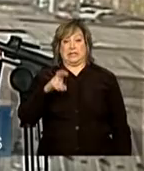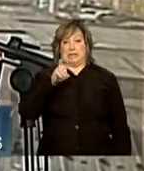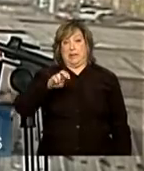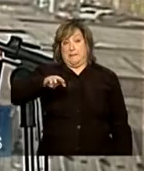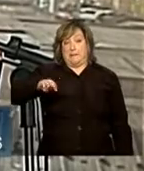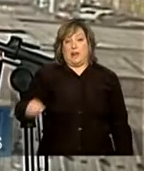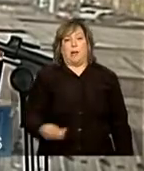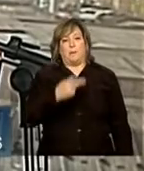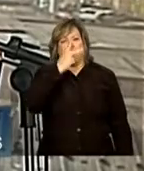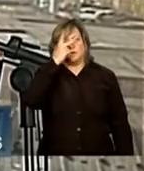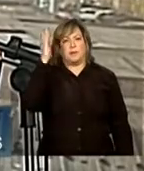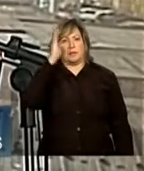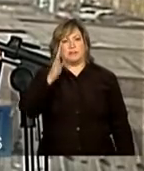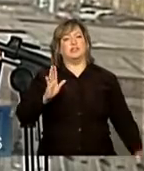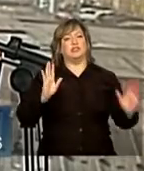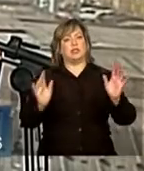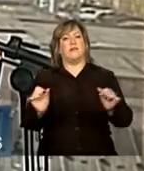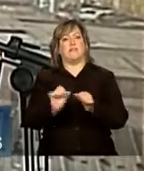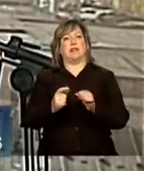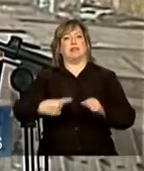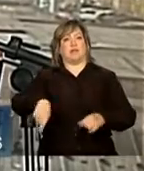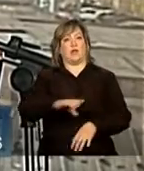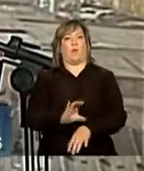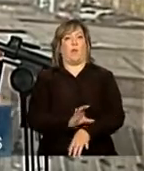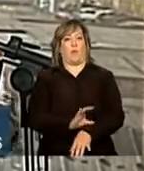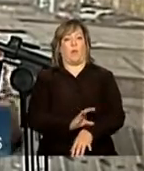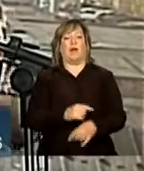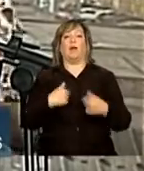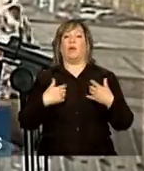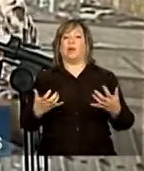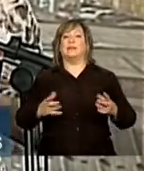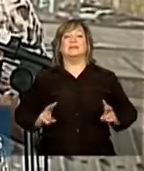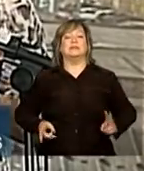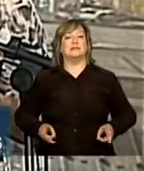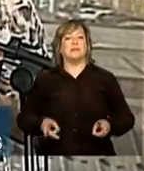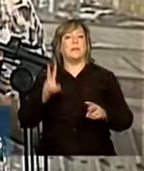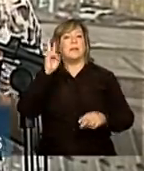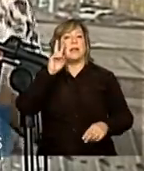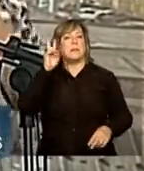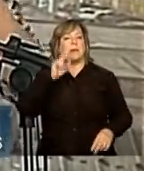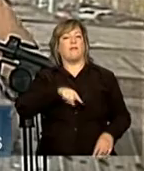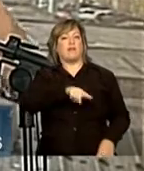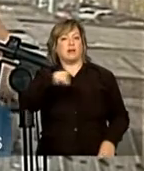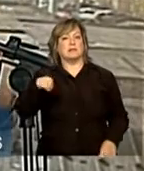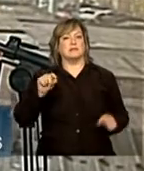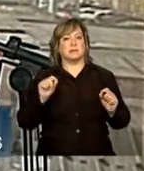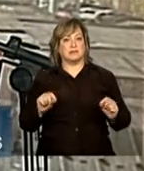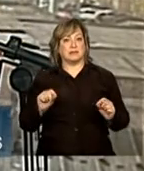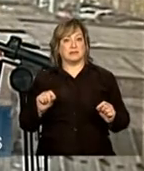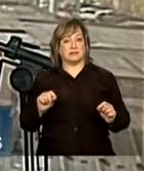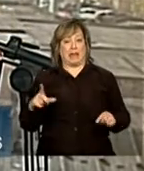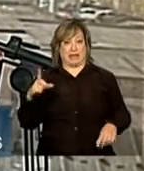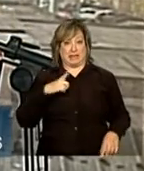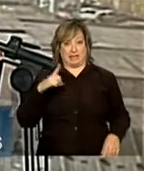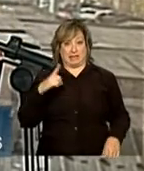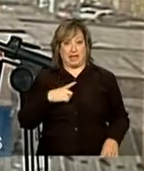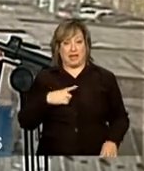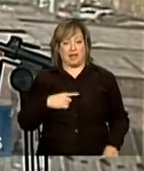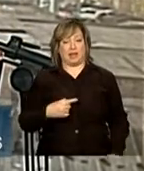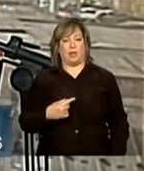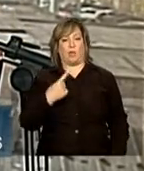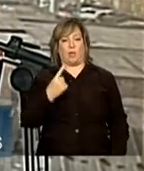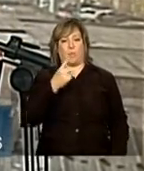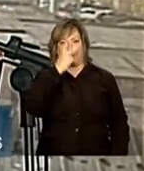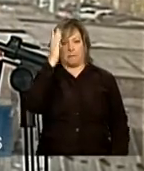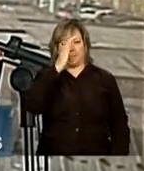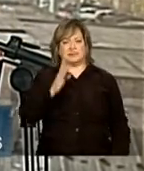de brasileiros já fizeram esses cursos. E eu queria sempre lembrar para vocês que tem um brasileiro que